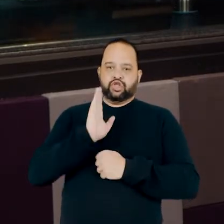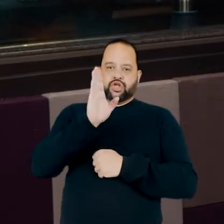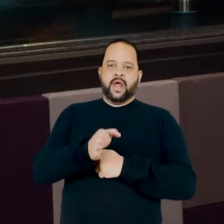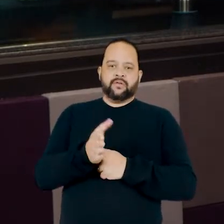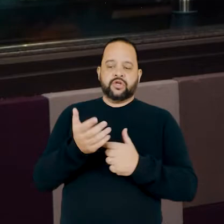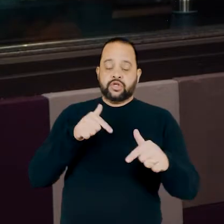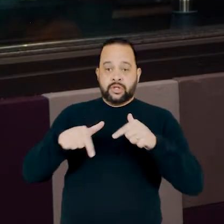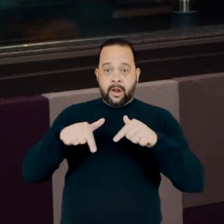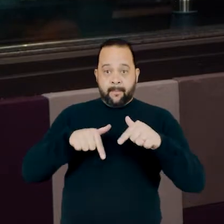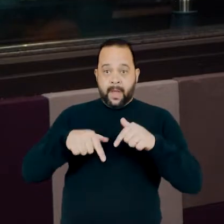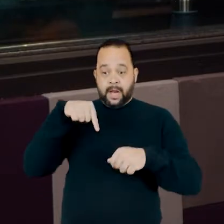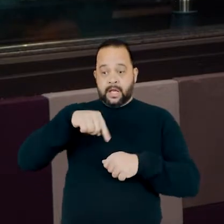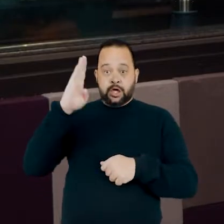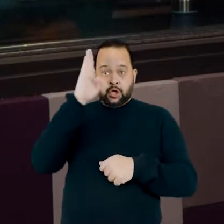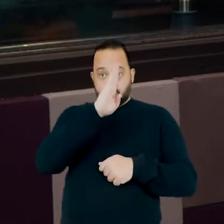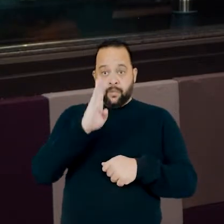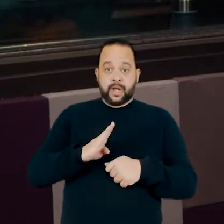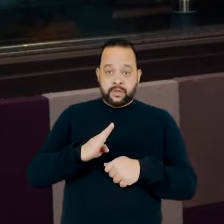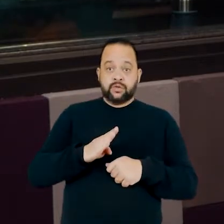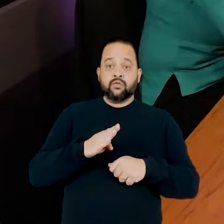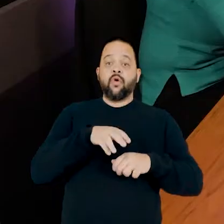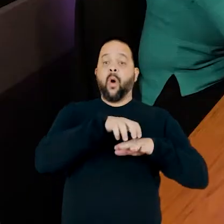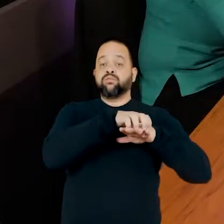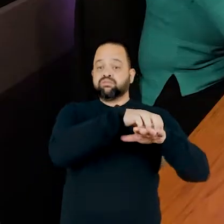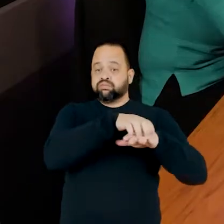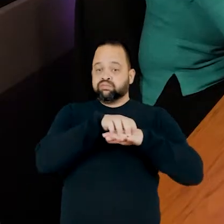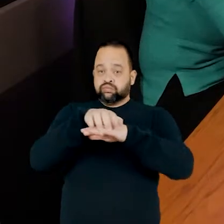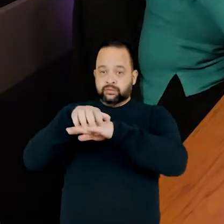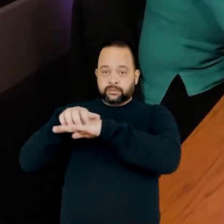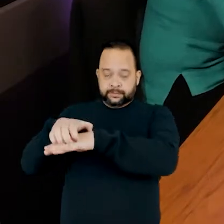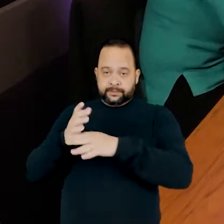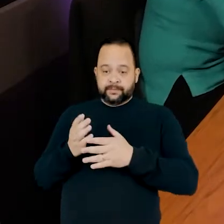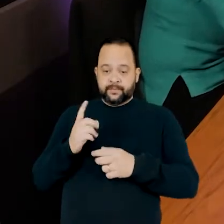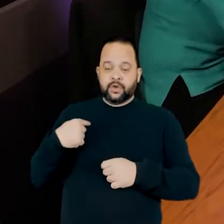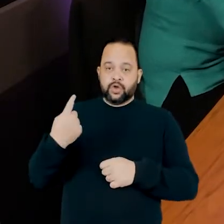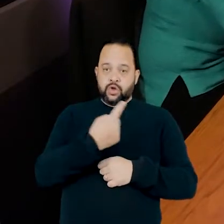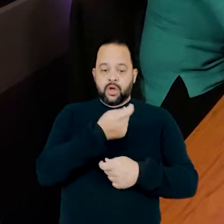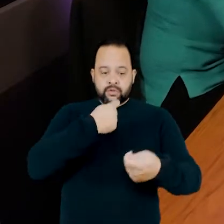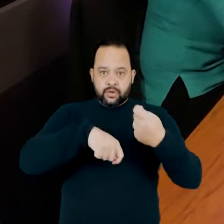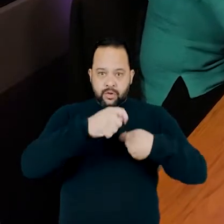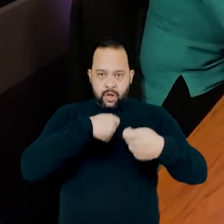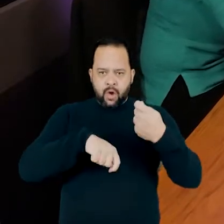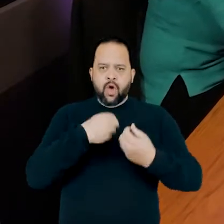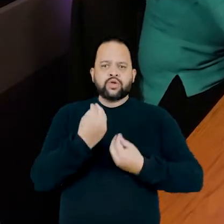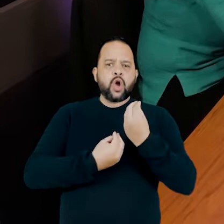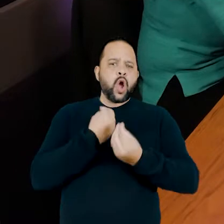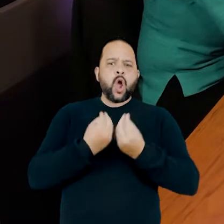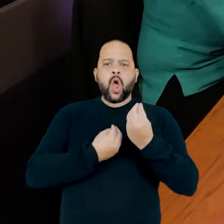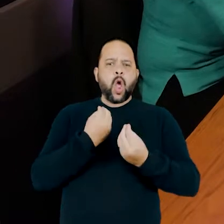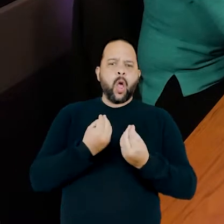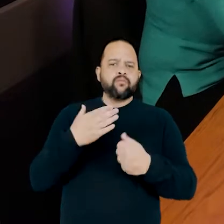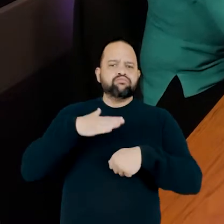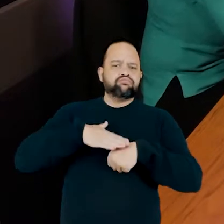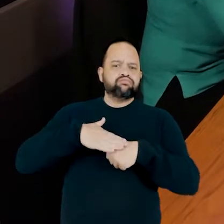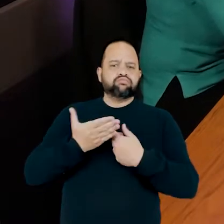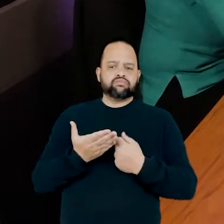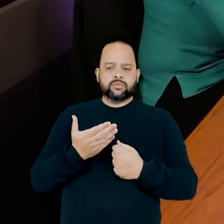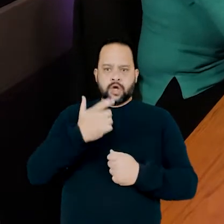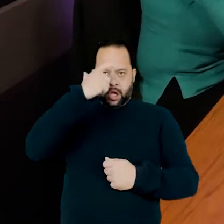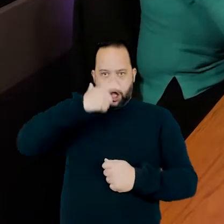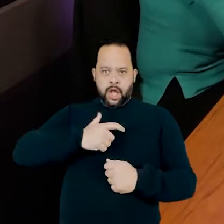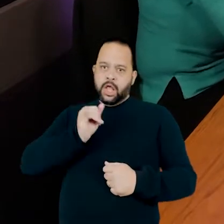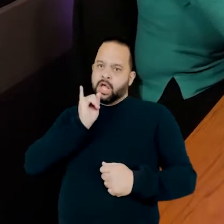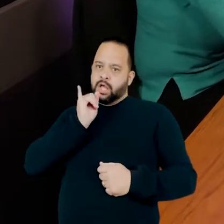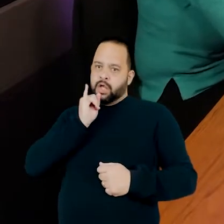com distribuição, canais, né? Então, a nossa unidade de negócios, como é que funciona, né? Eu, por exemplo,